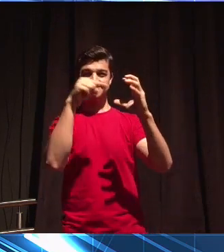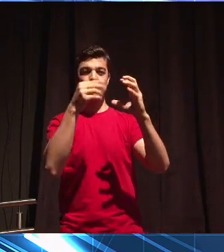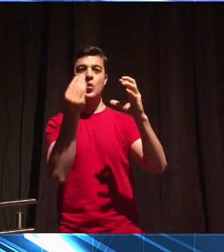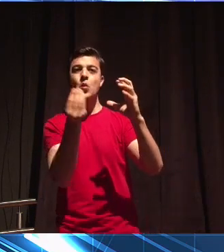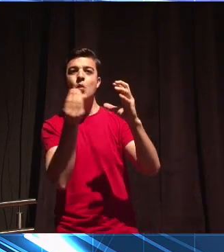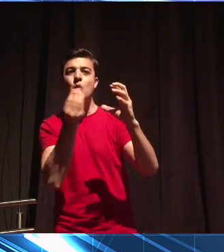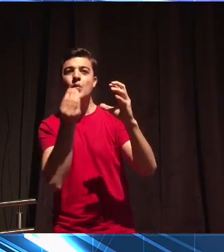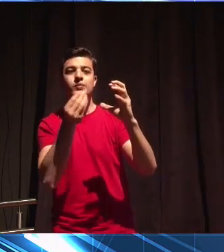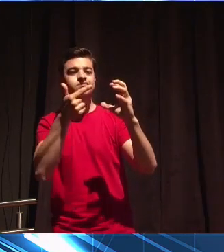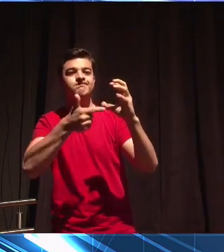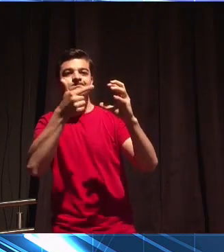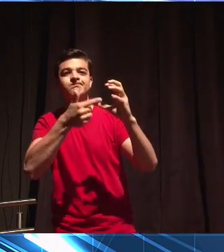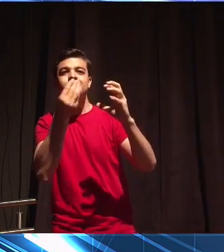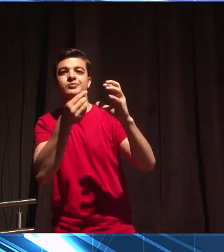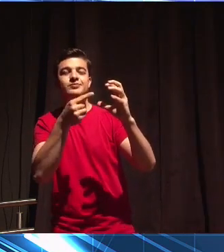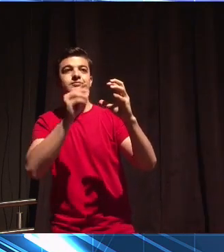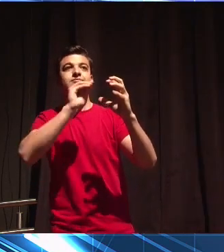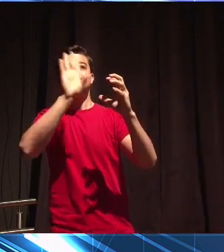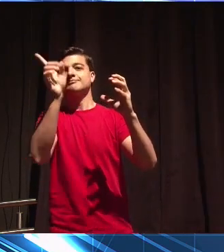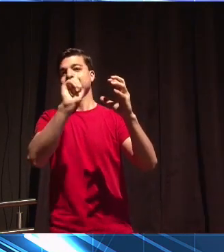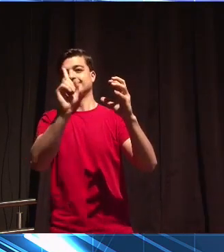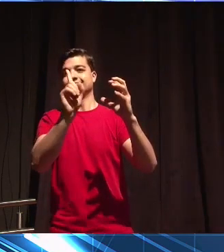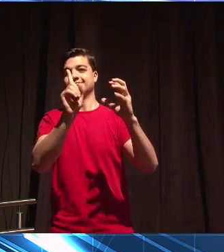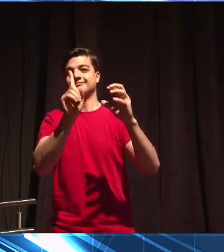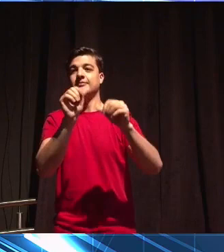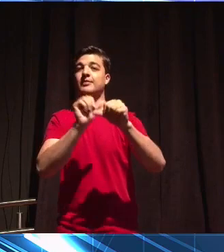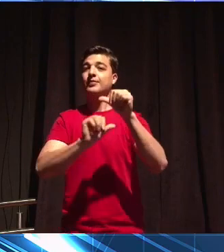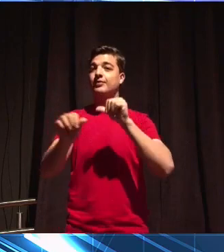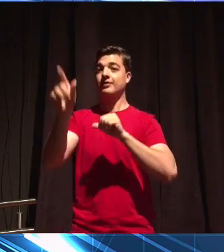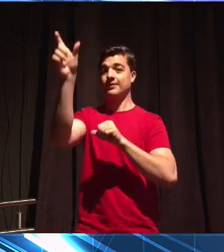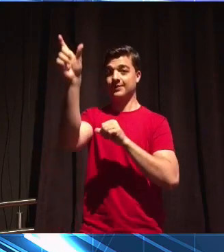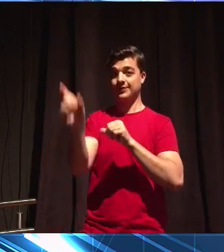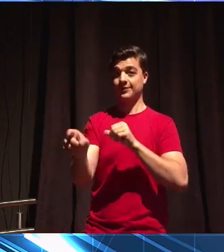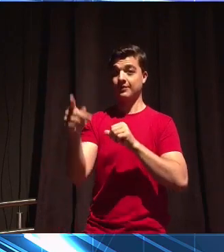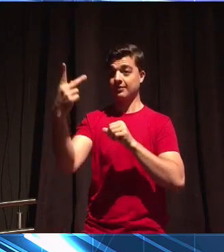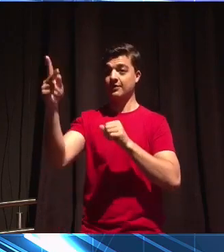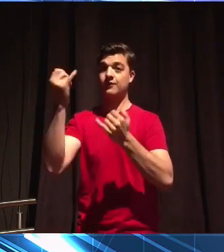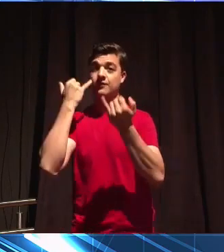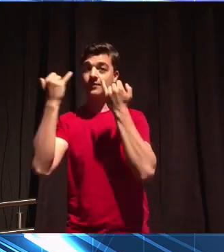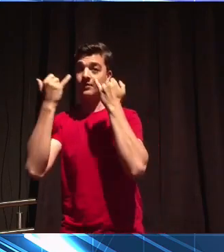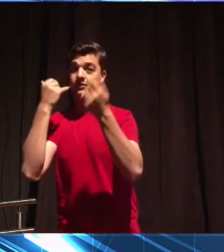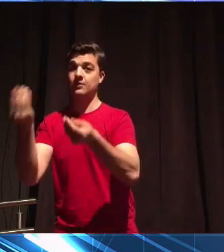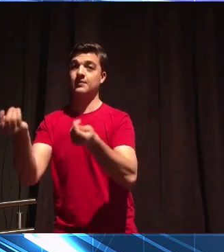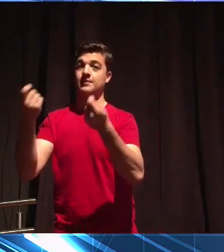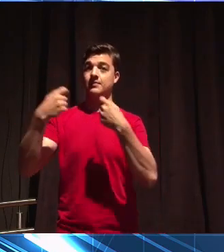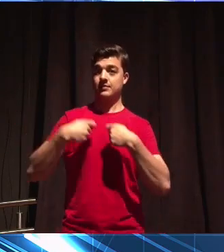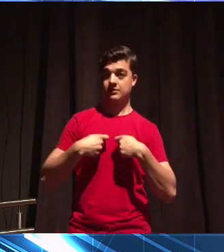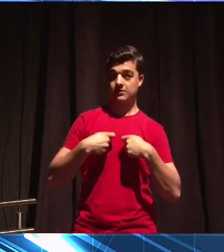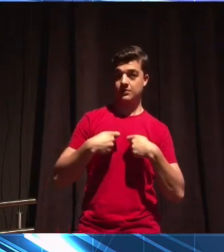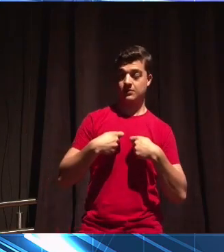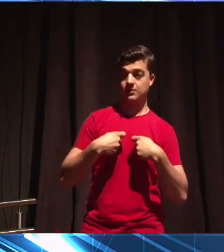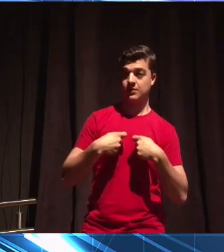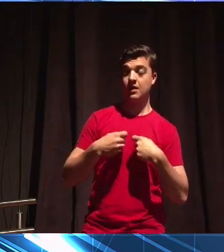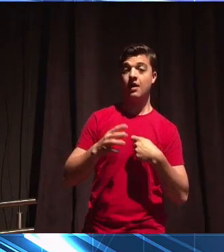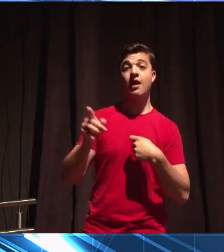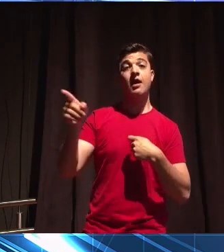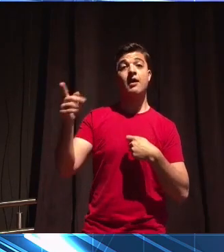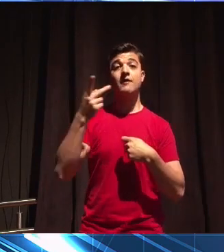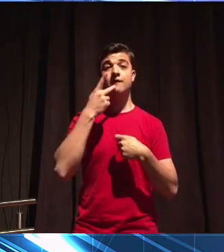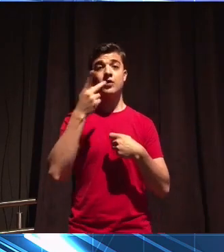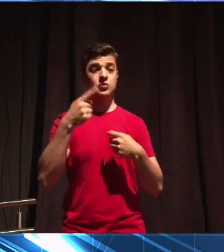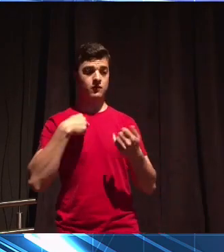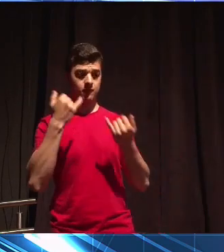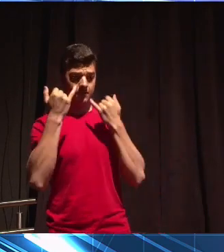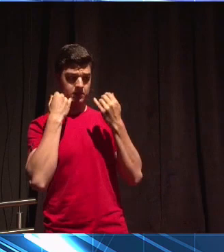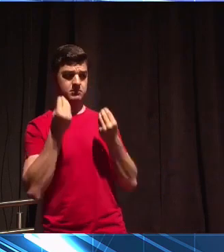usuário comum vai conseguir decidir por ele e falar, olha, pode tratar meus dados para descobrir que eu estou mais propenso a fazer alguma coisa de errado às